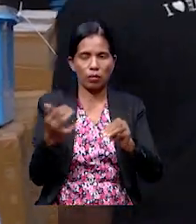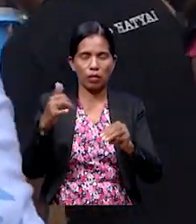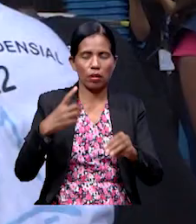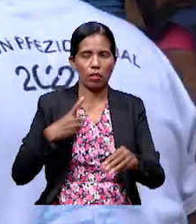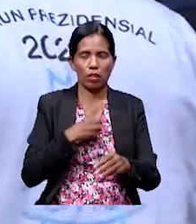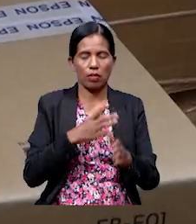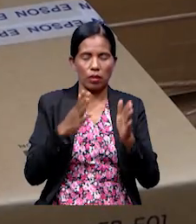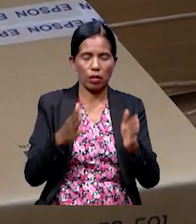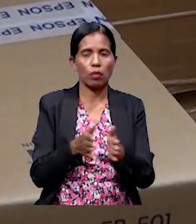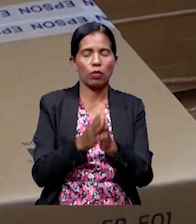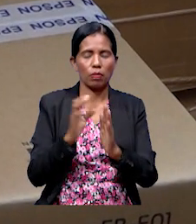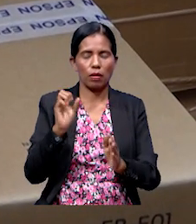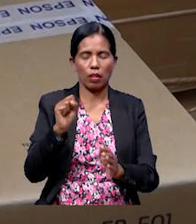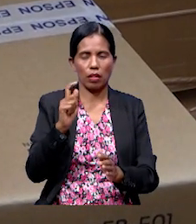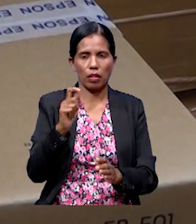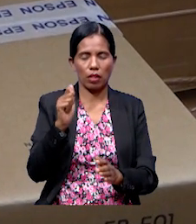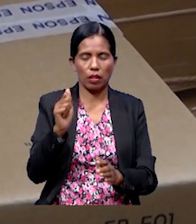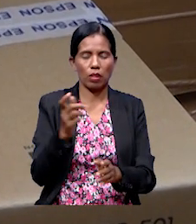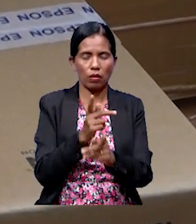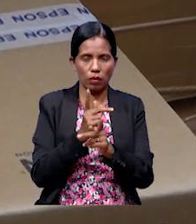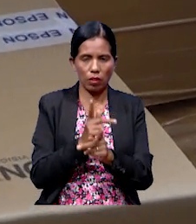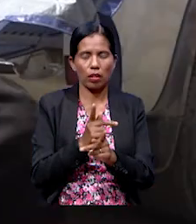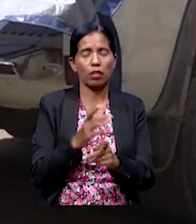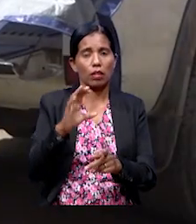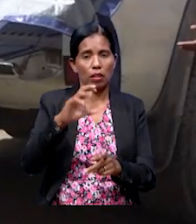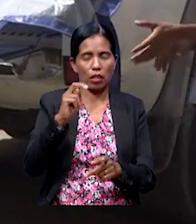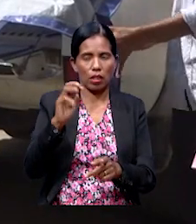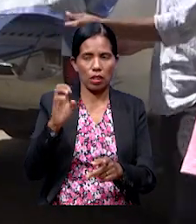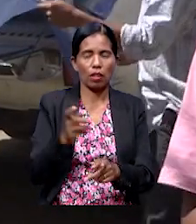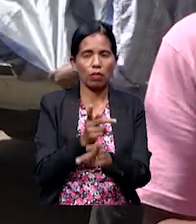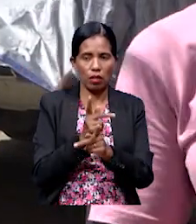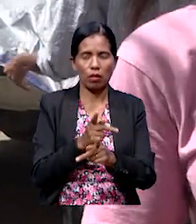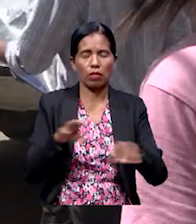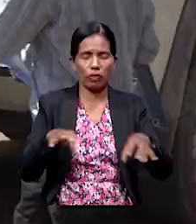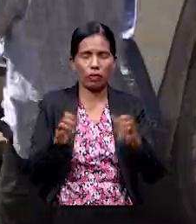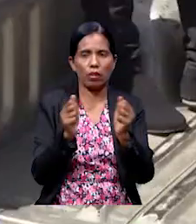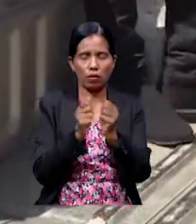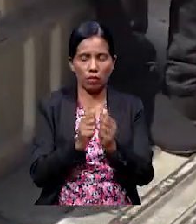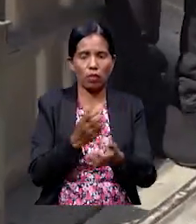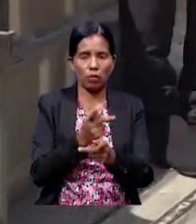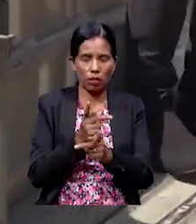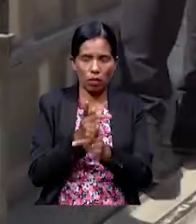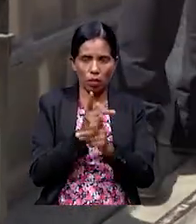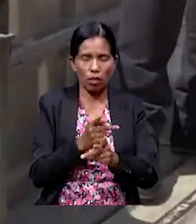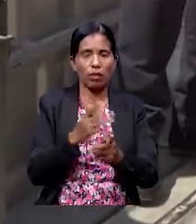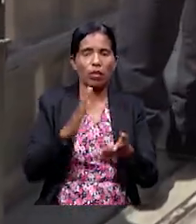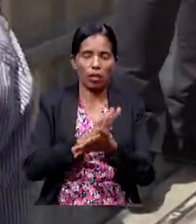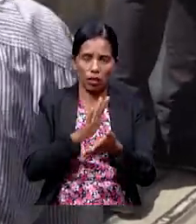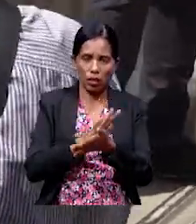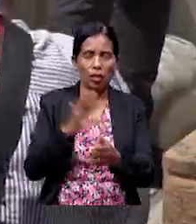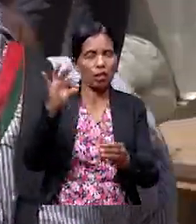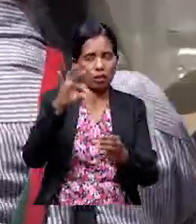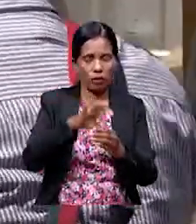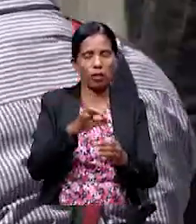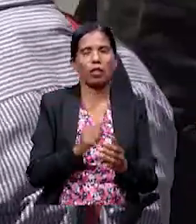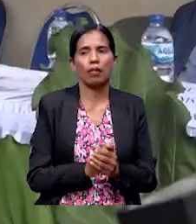Russo Bastae no CNE, atua segura no serviço o cuidado onde protege material sensitivo Sira. Presidente de